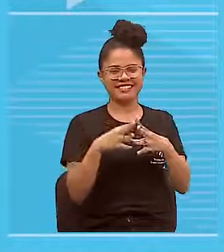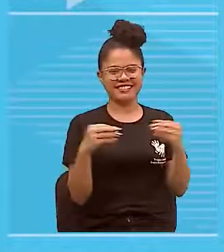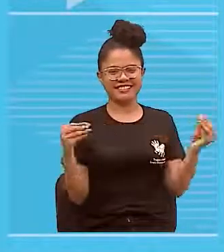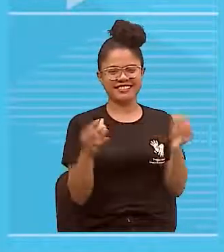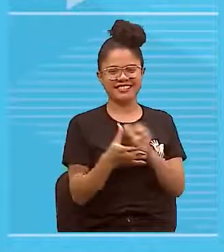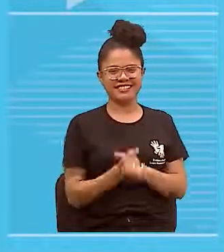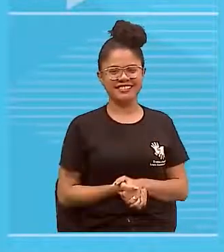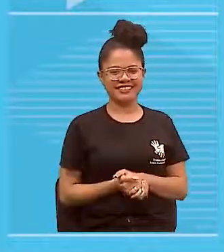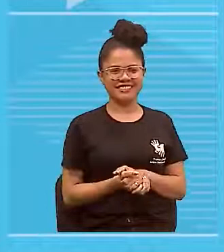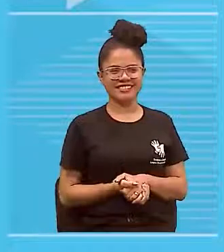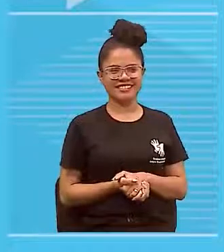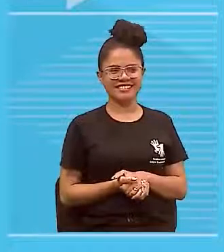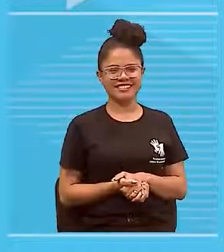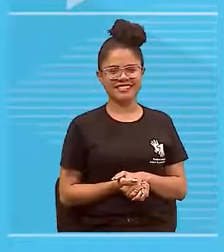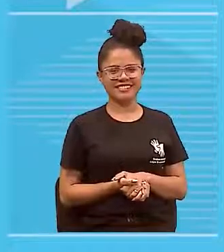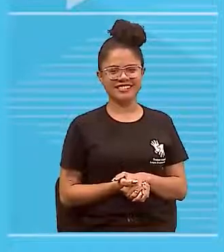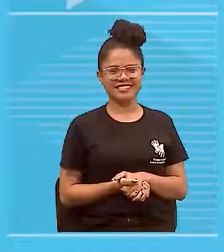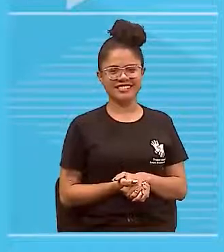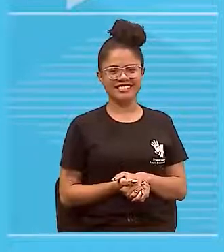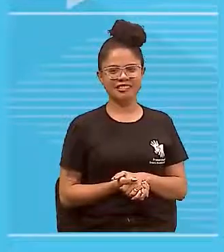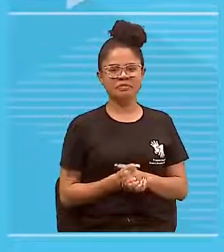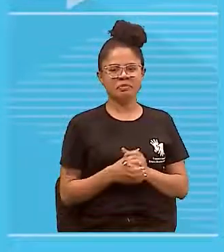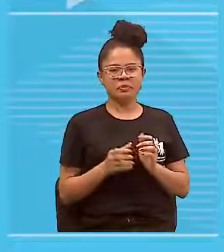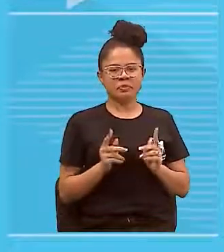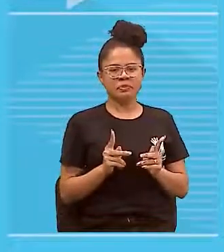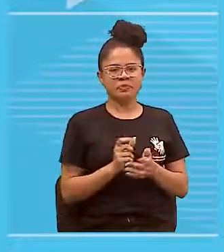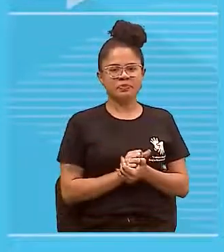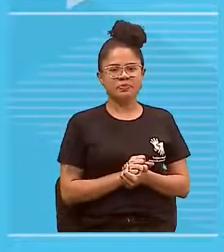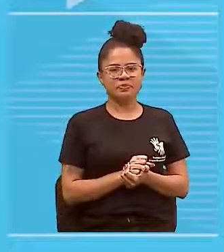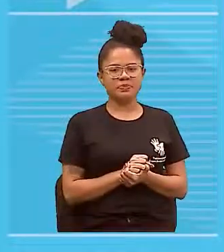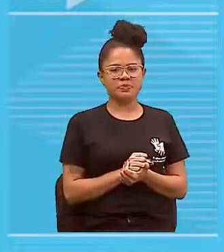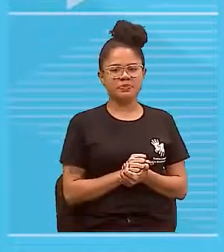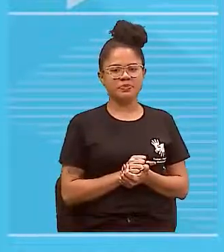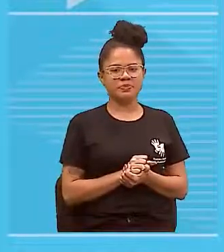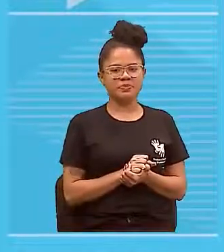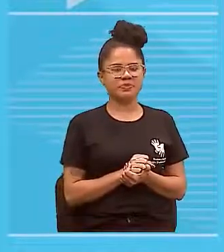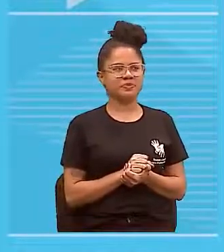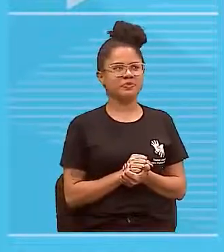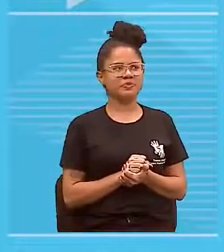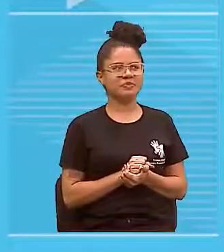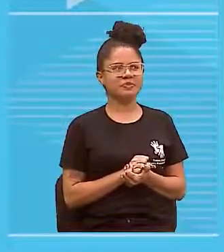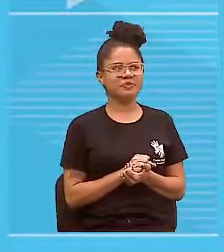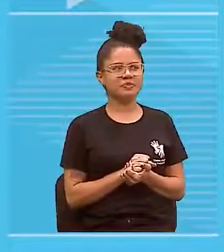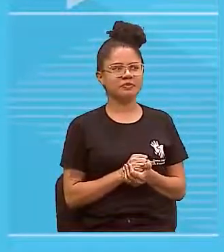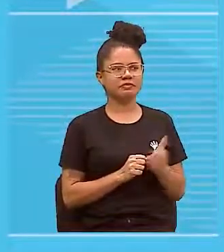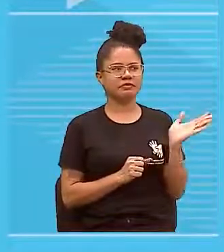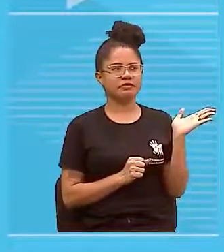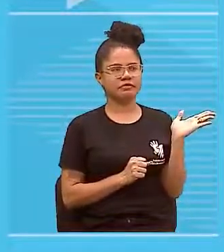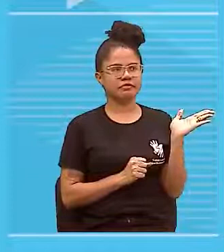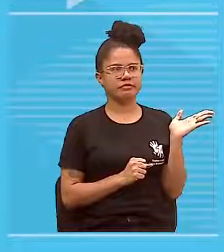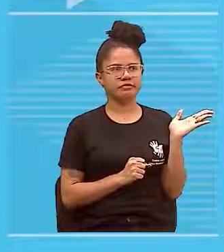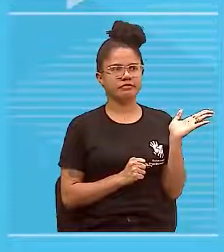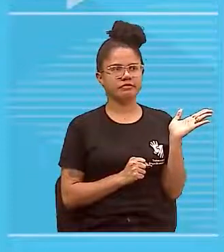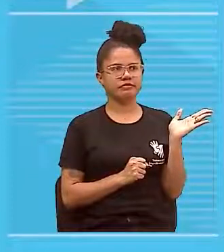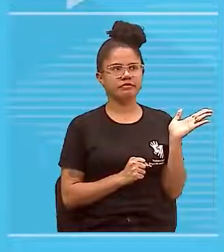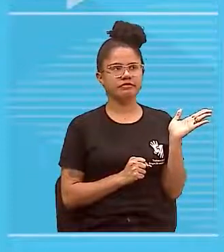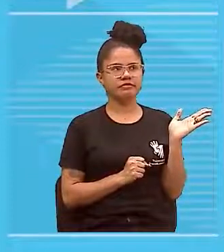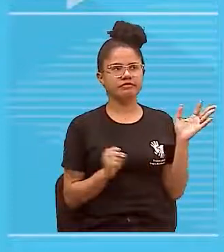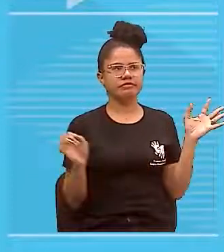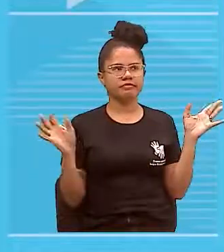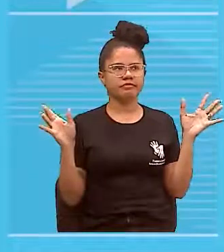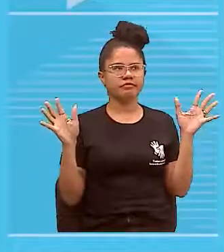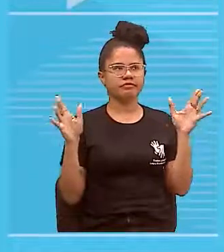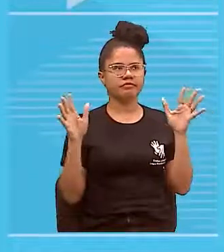ó. Assumir com o copo. Plim! Então, olha só. Aqui. Estamos falando de fatores abióticos,